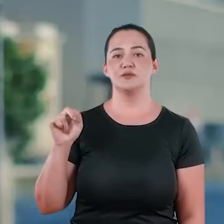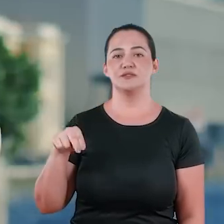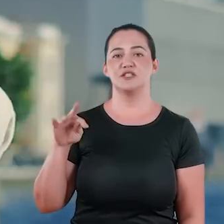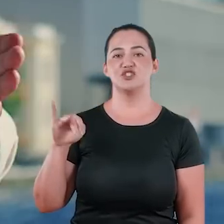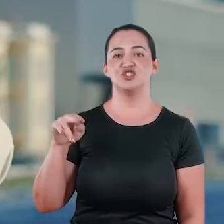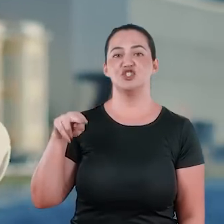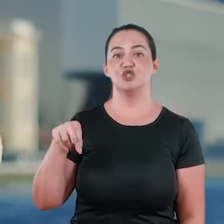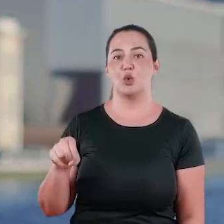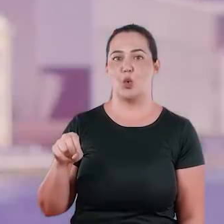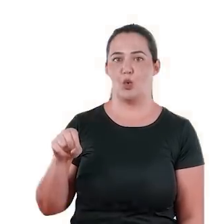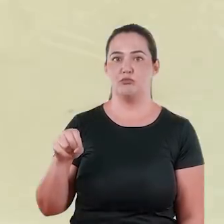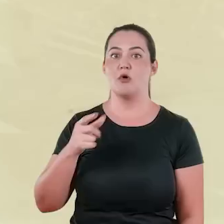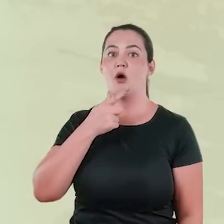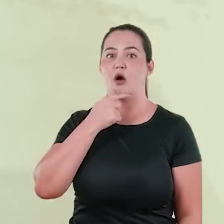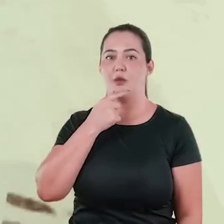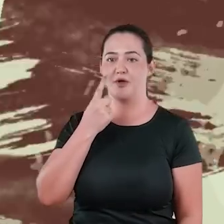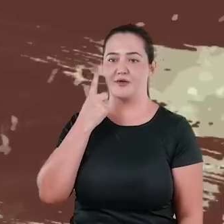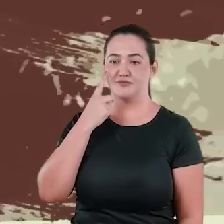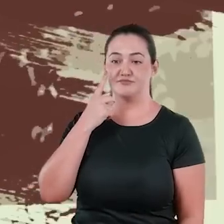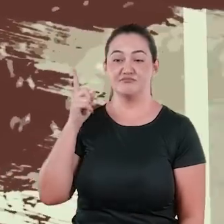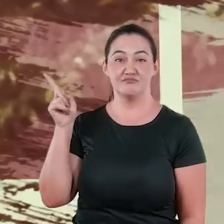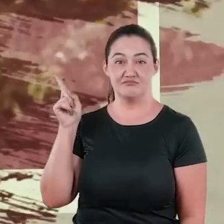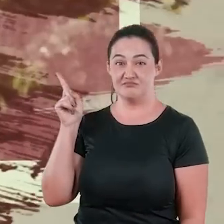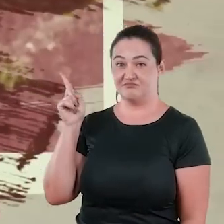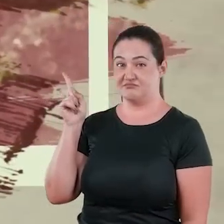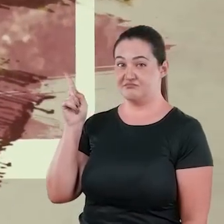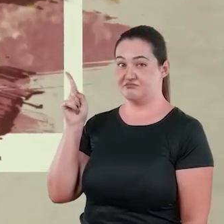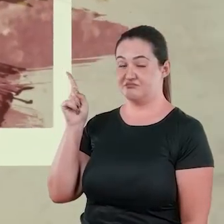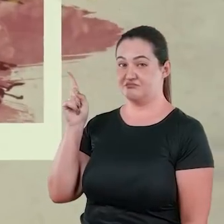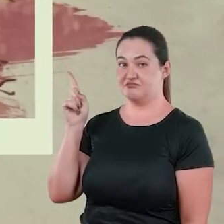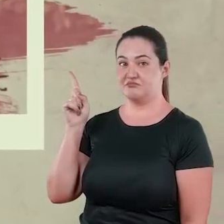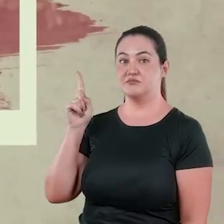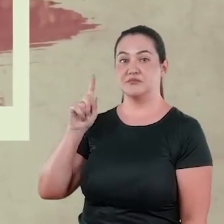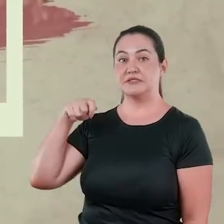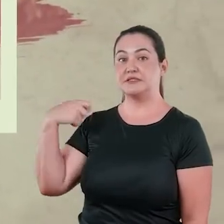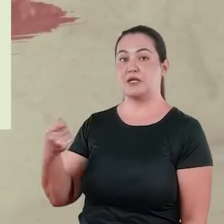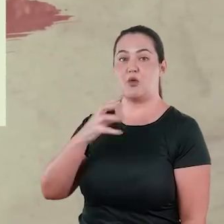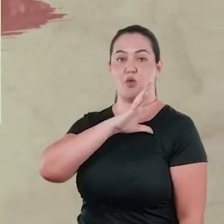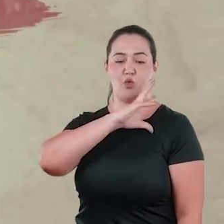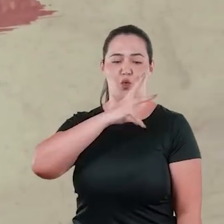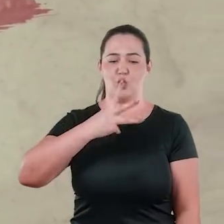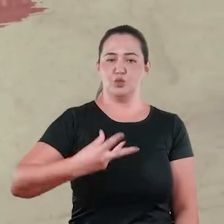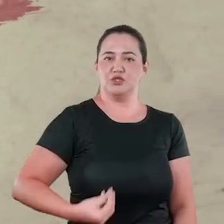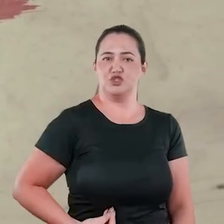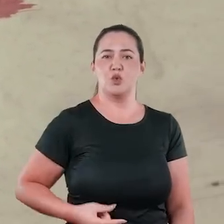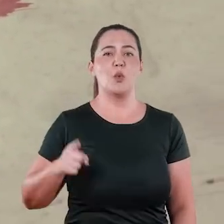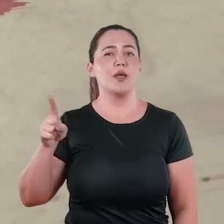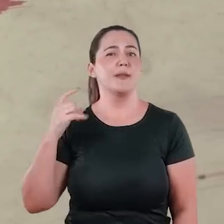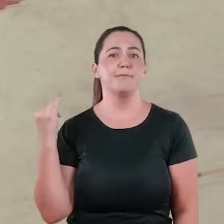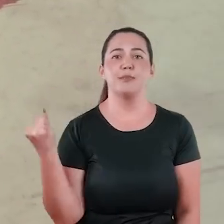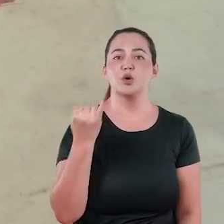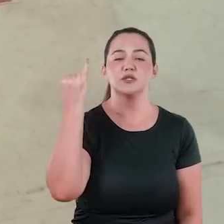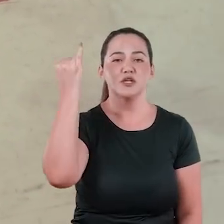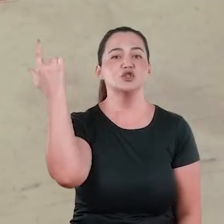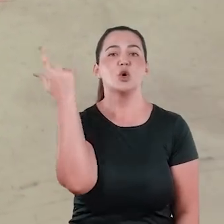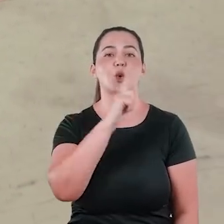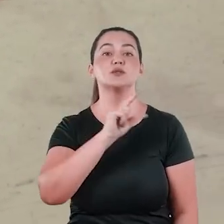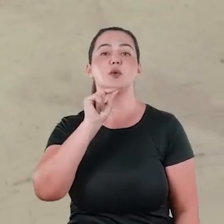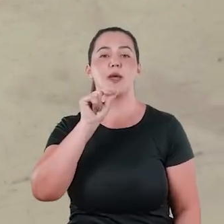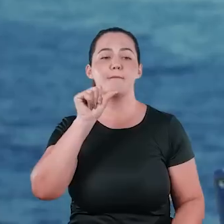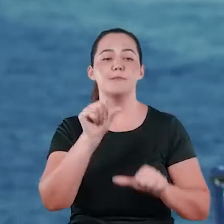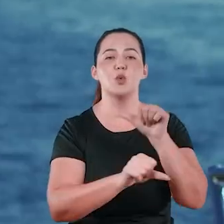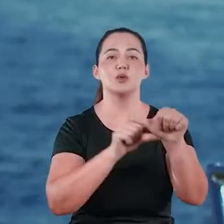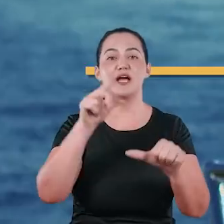cristã. Esse imperador terá um papel crucial que será praticamente um divisor de águas na história do